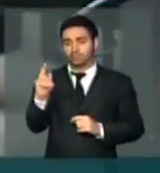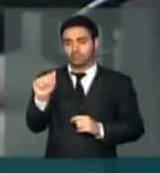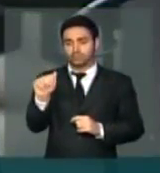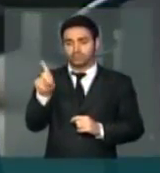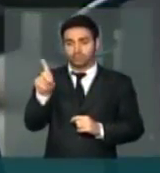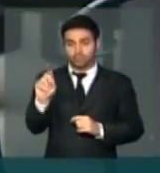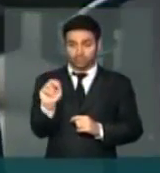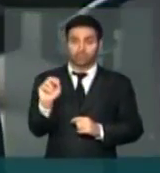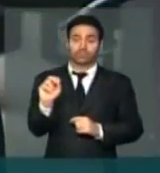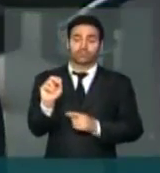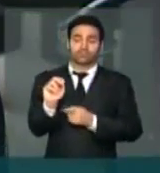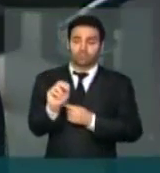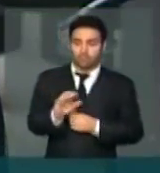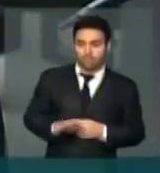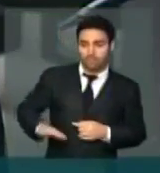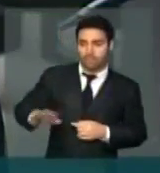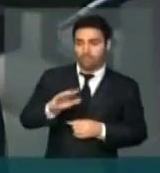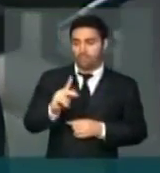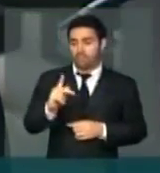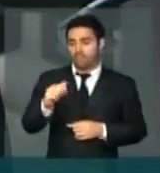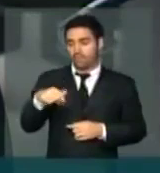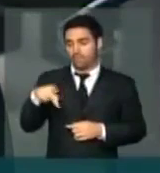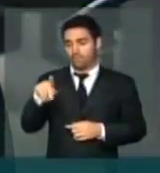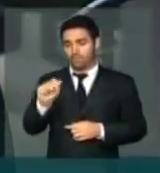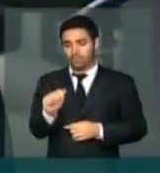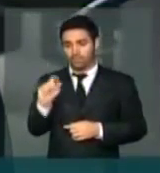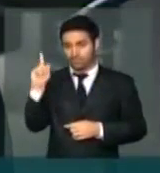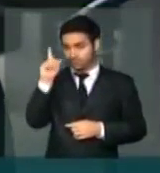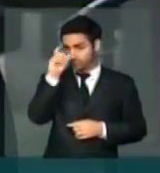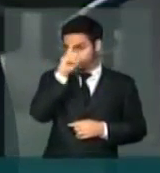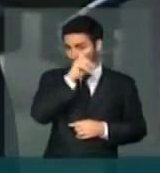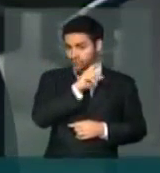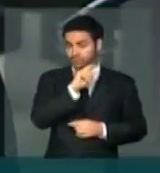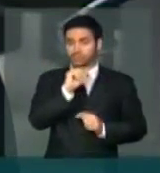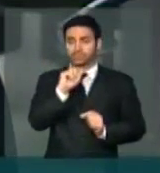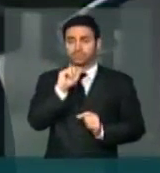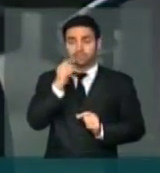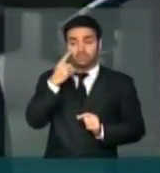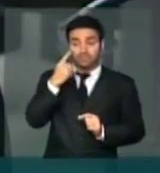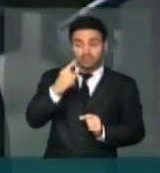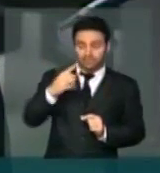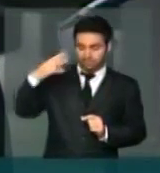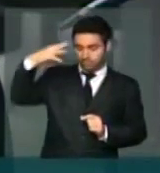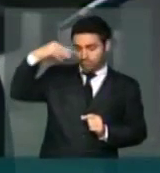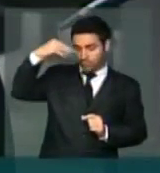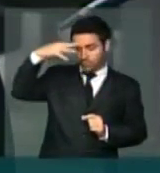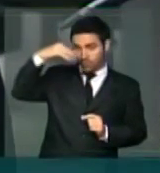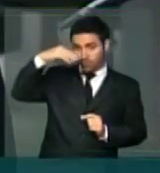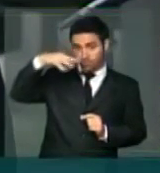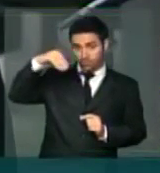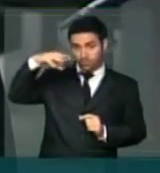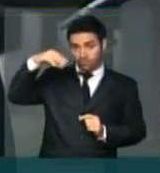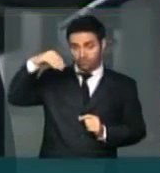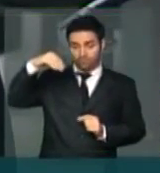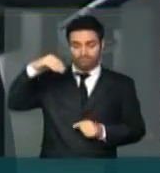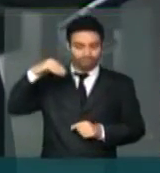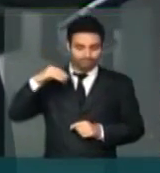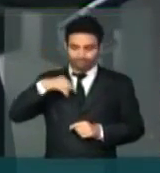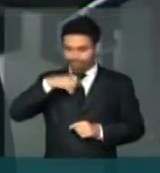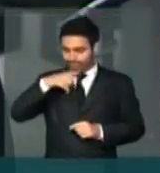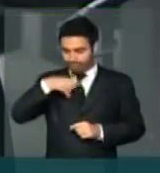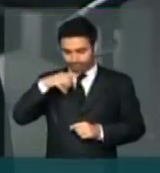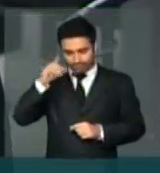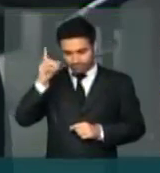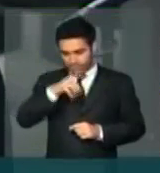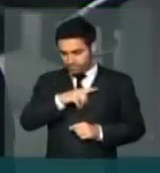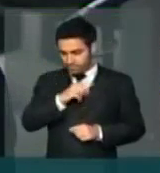bioma pampa, também a enorme dificuldade de leitura e interpretação das imagens de satélite na identificação das